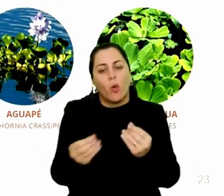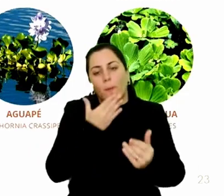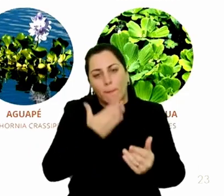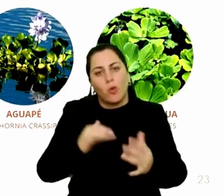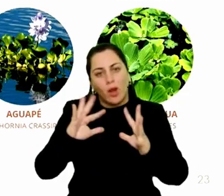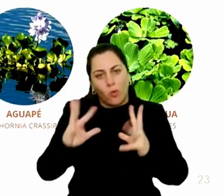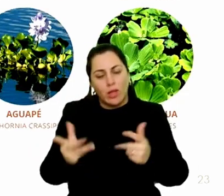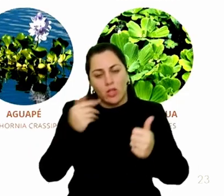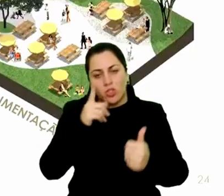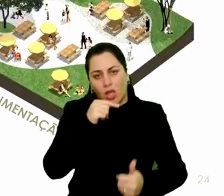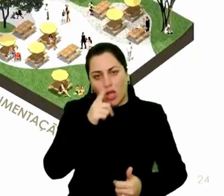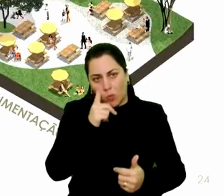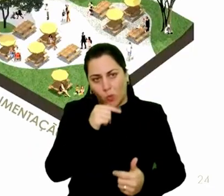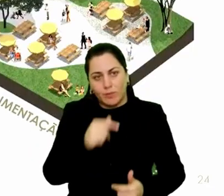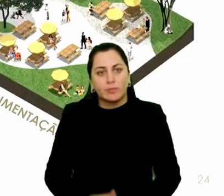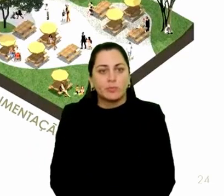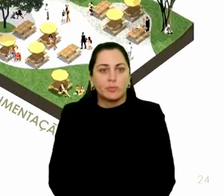da qualidade da água.